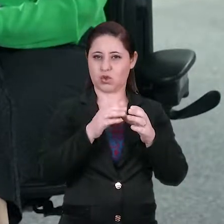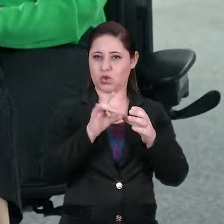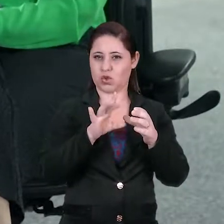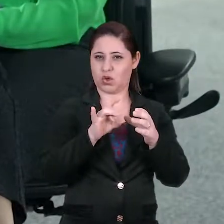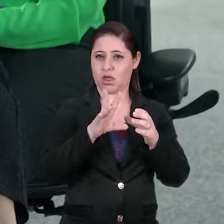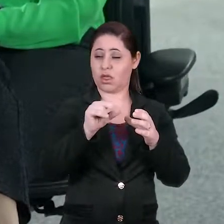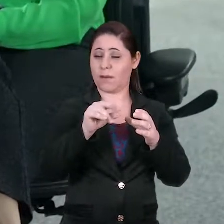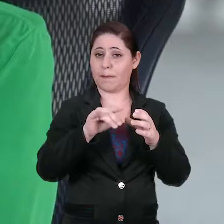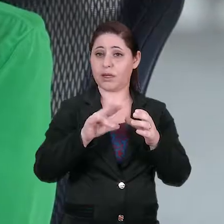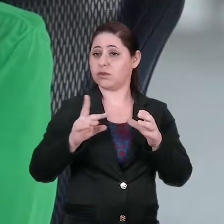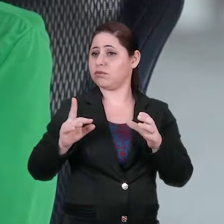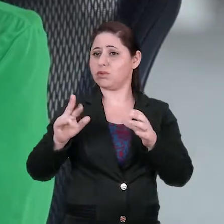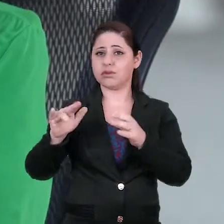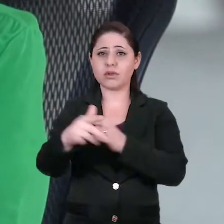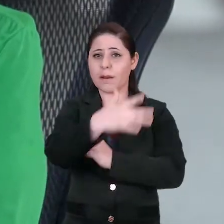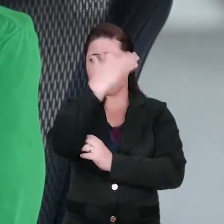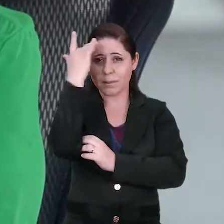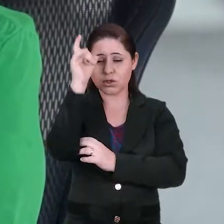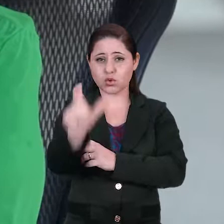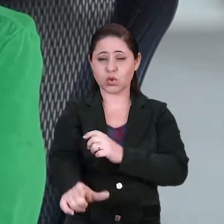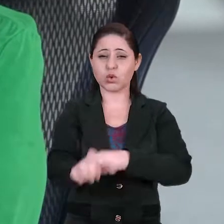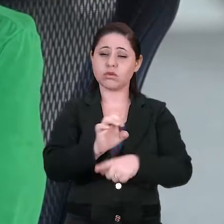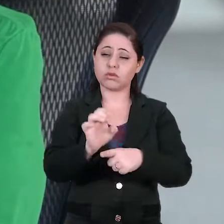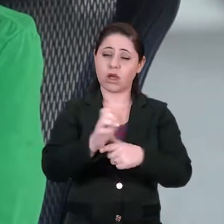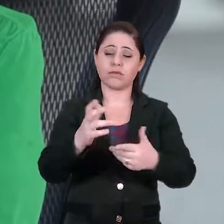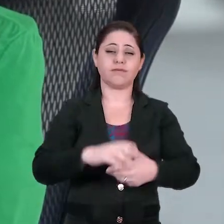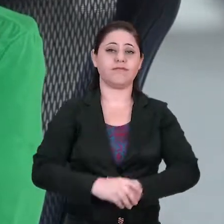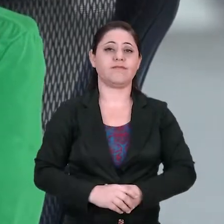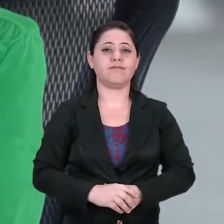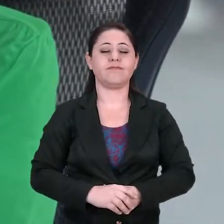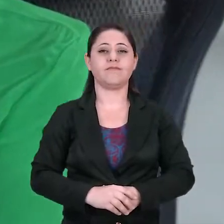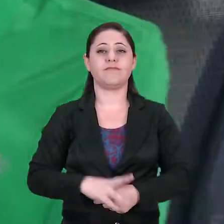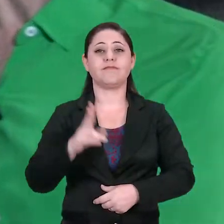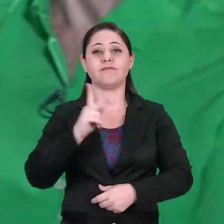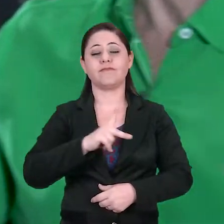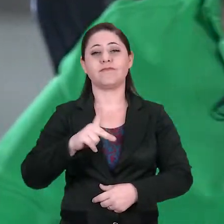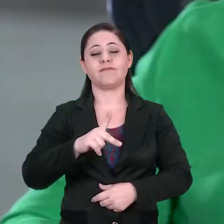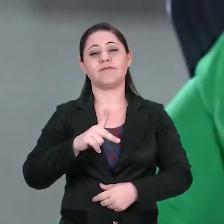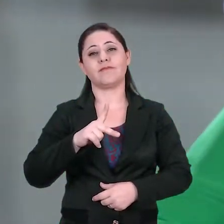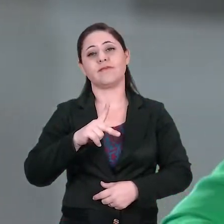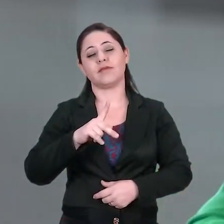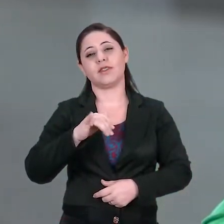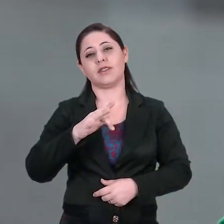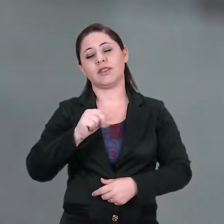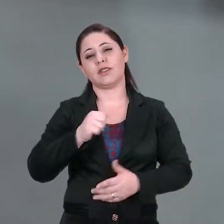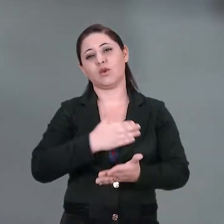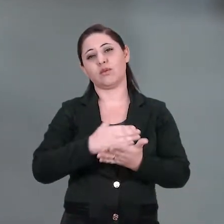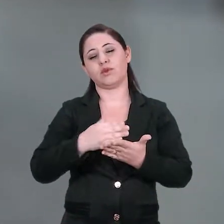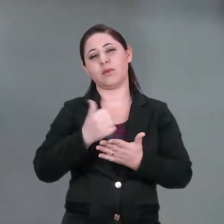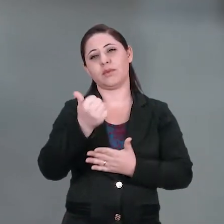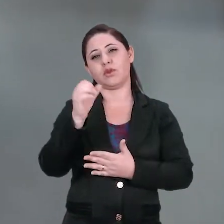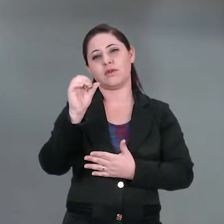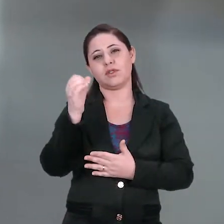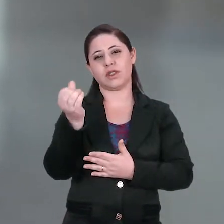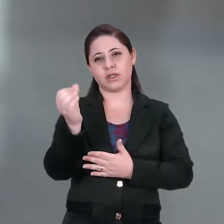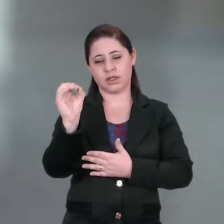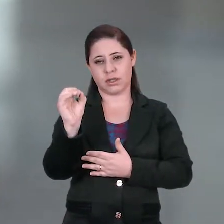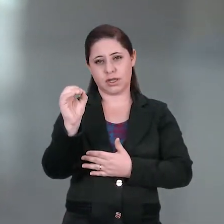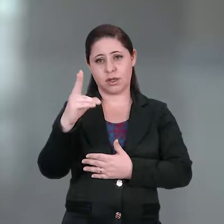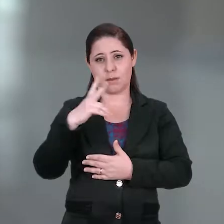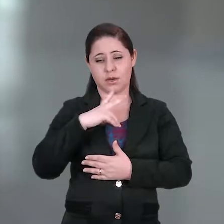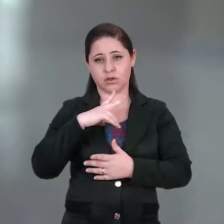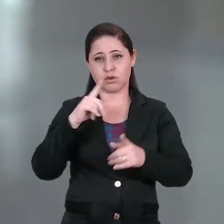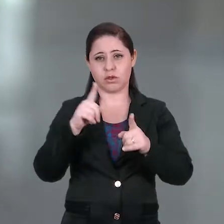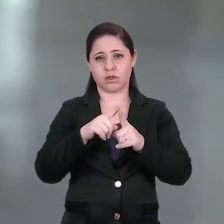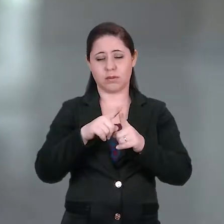turma, mas para inúmeras pessoas aqui de Campo Grande e do estado. Professora Marisa, você ingressou na universidade na década de 60,